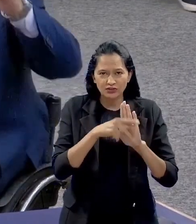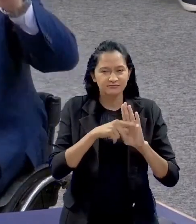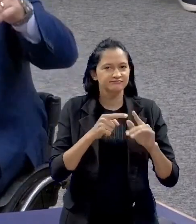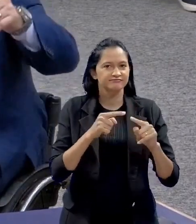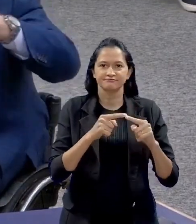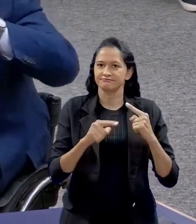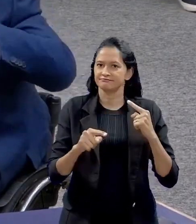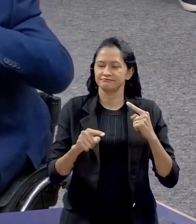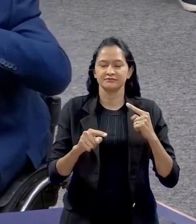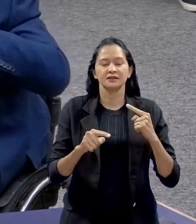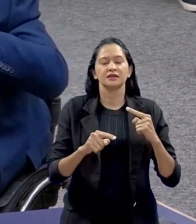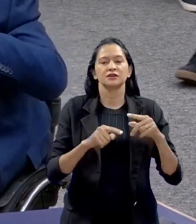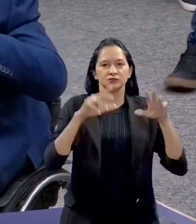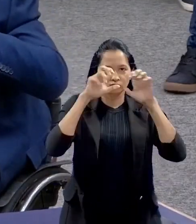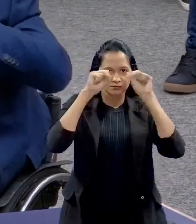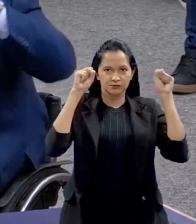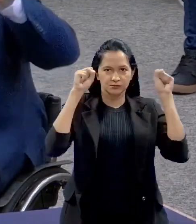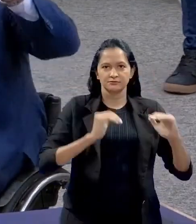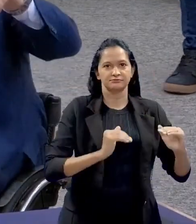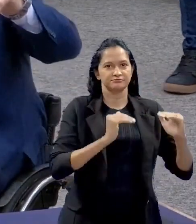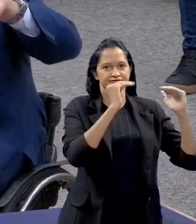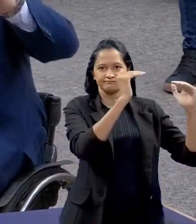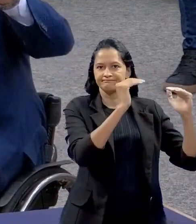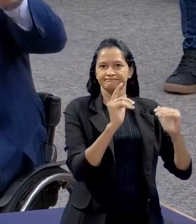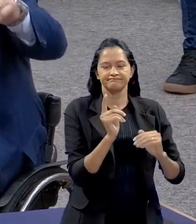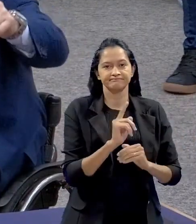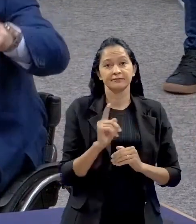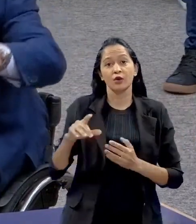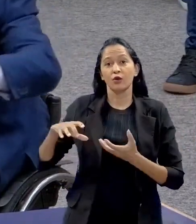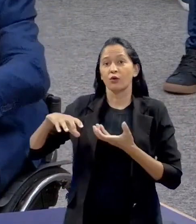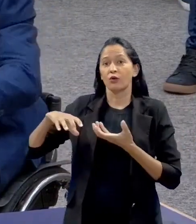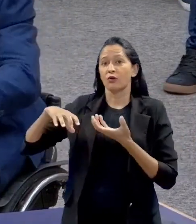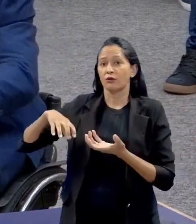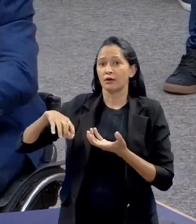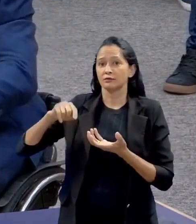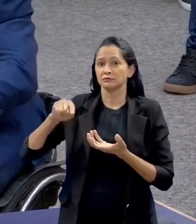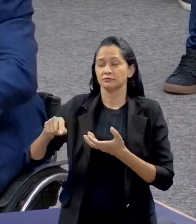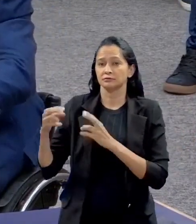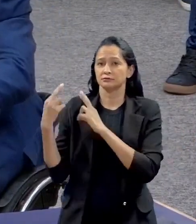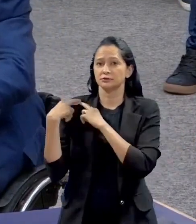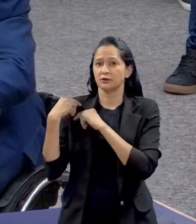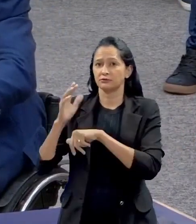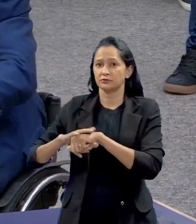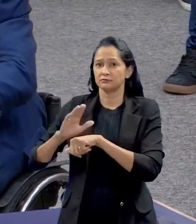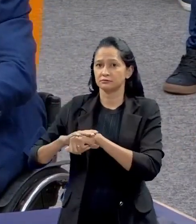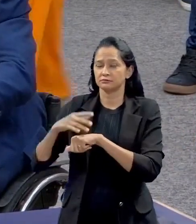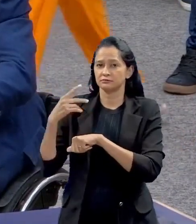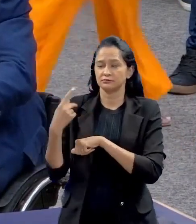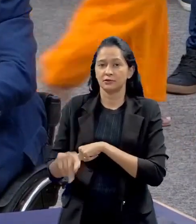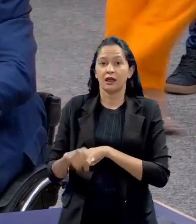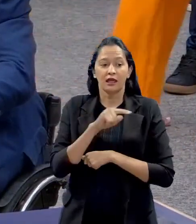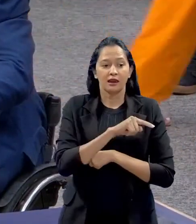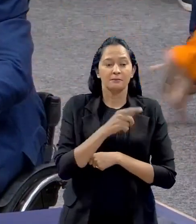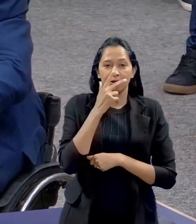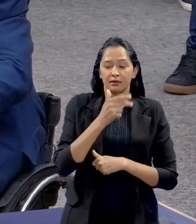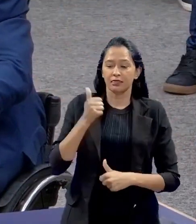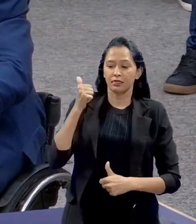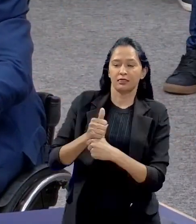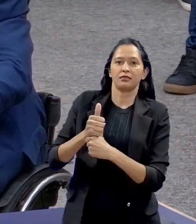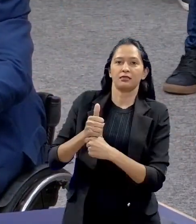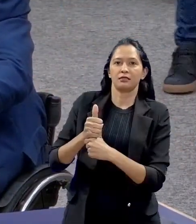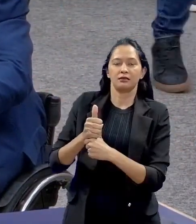essa é matéria do Congresso Nacional. É mais uma vez uma usurpação de poder, onde o